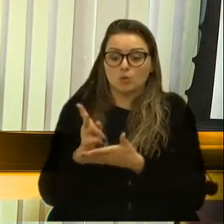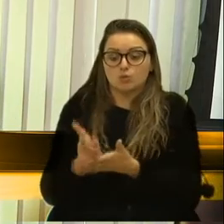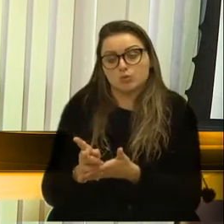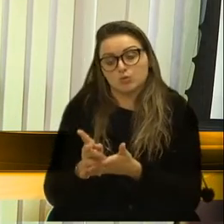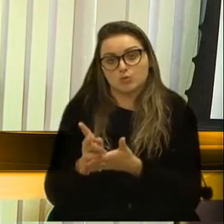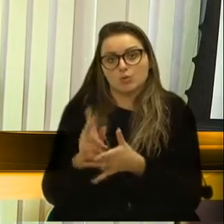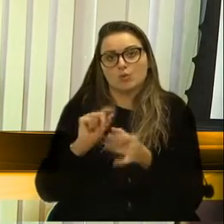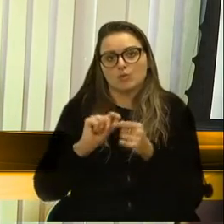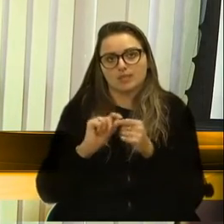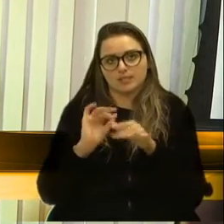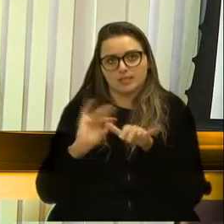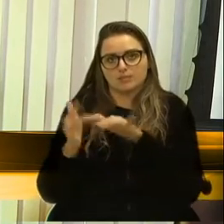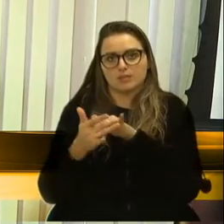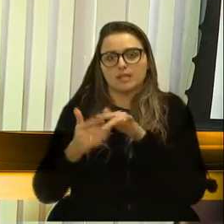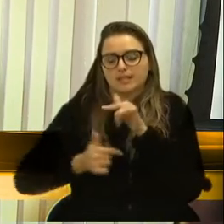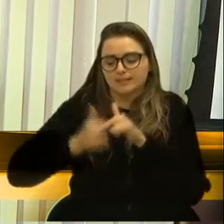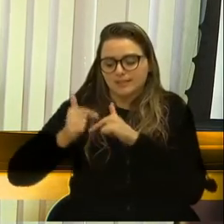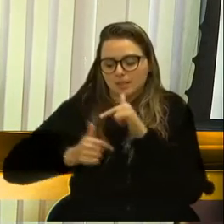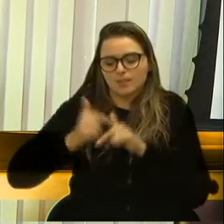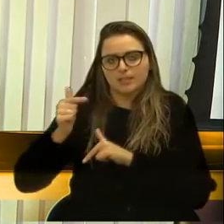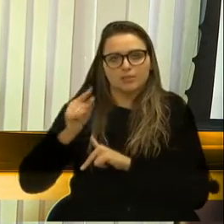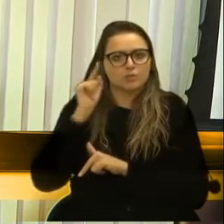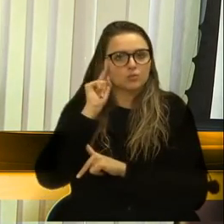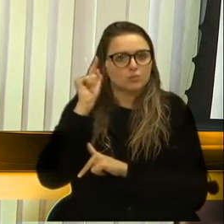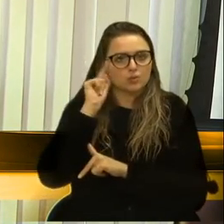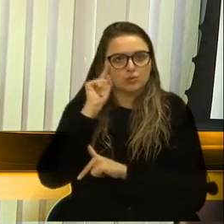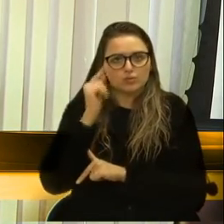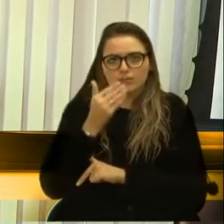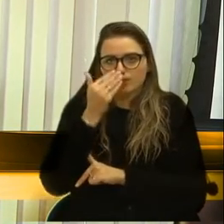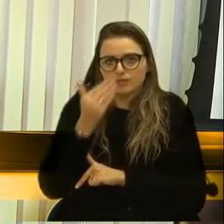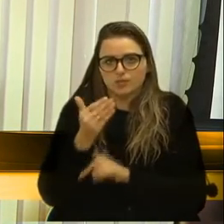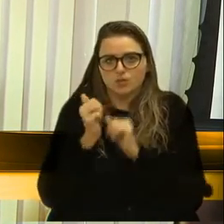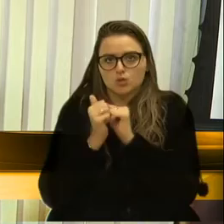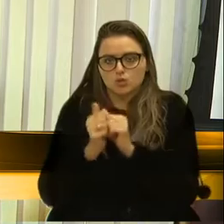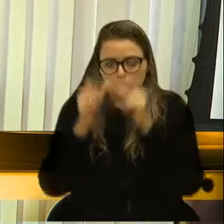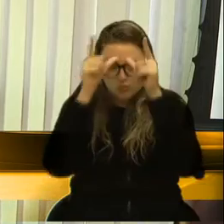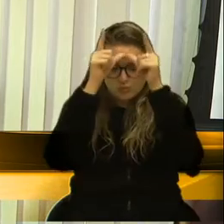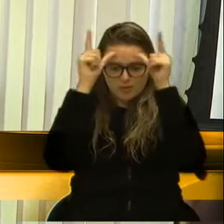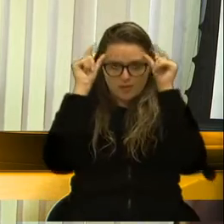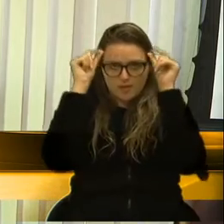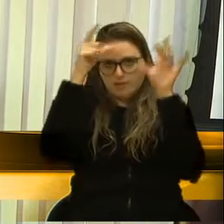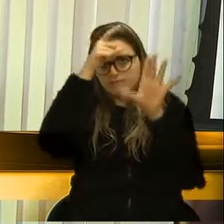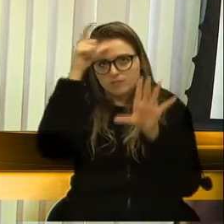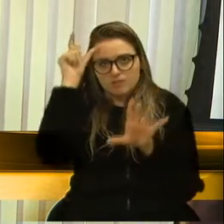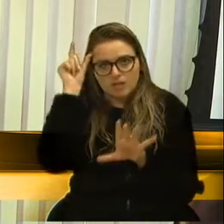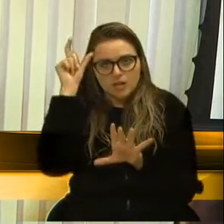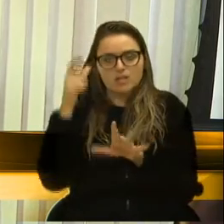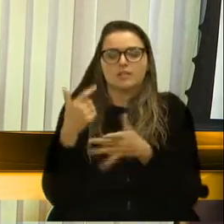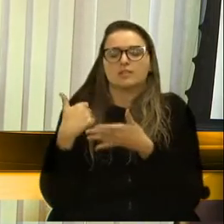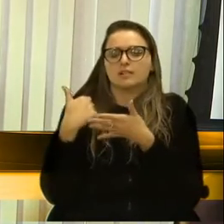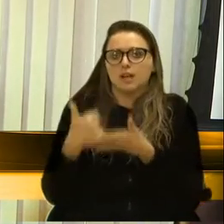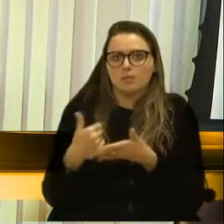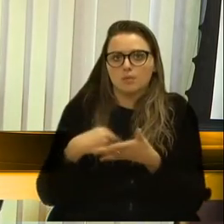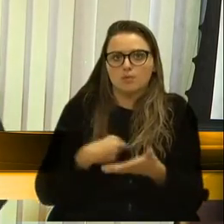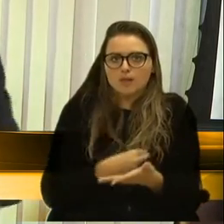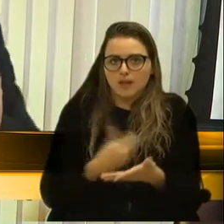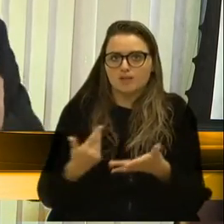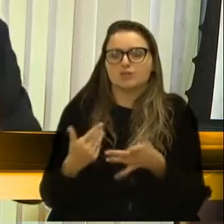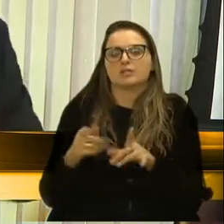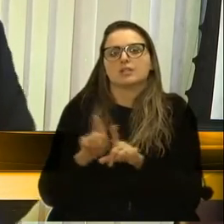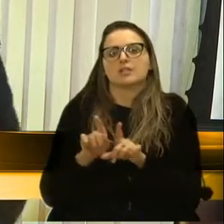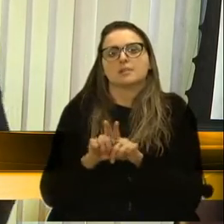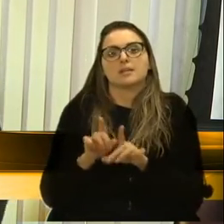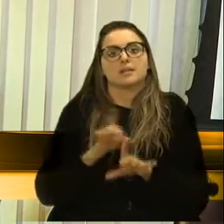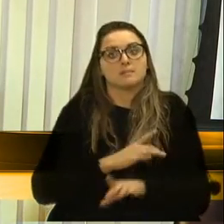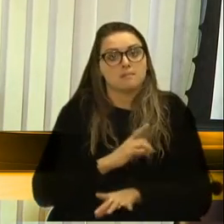imprensa estão aí trabalhando diariamente na linha de frente, como enfermeiros, como auxiliares de enfermagem, como tantos outros que estão na linha de frente, e ainda com